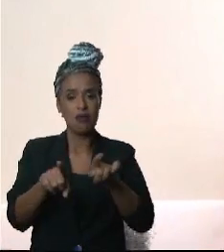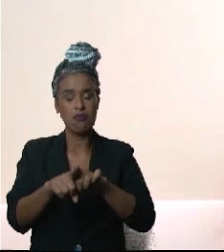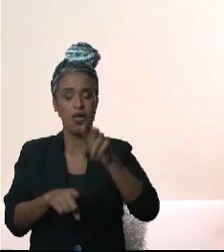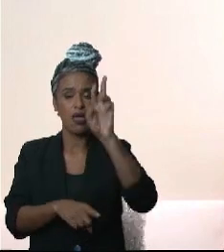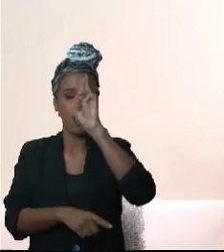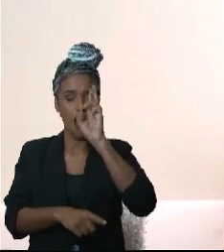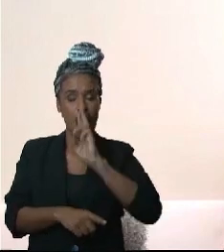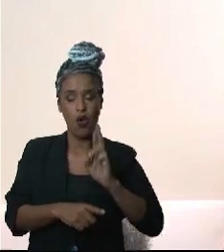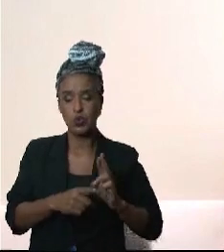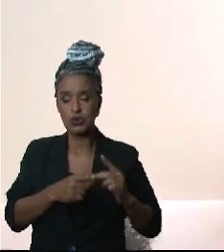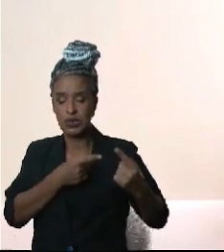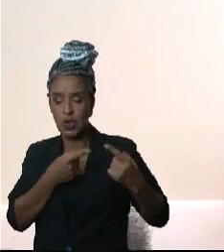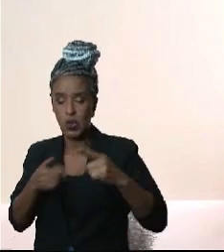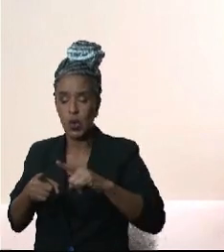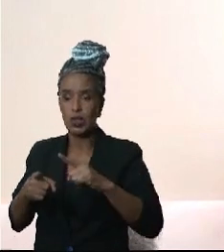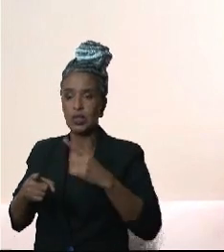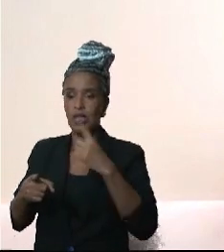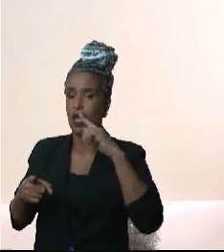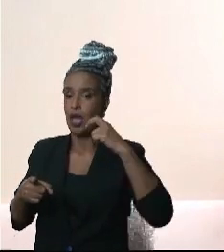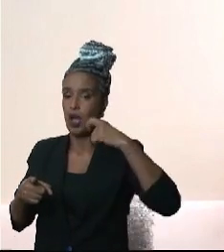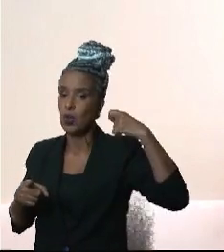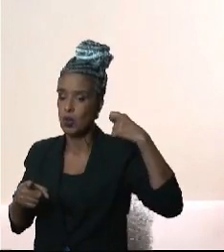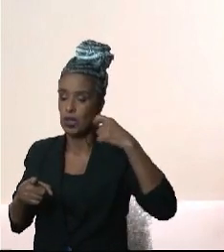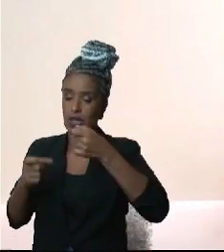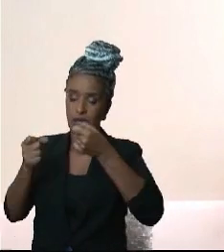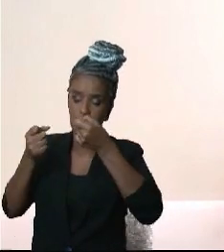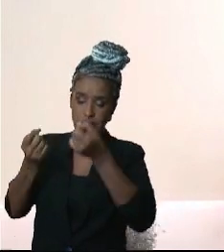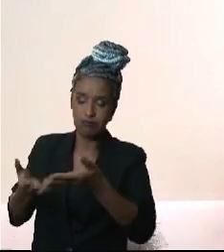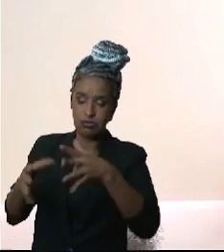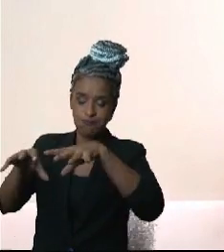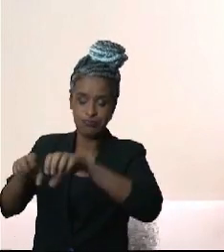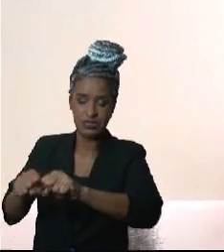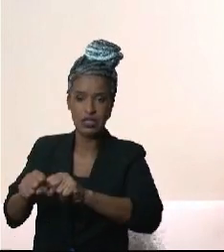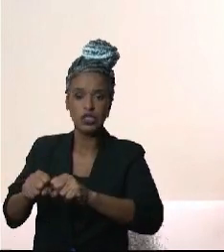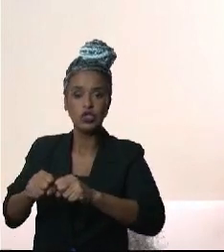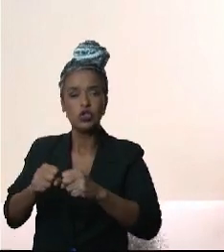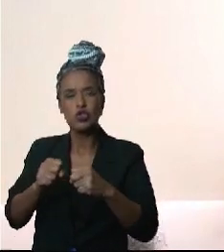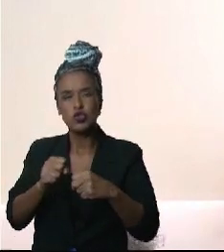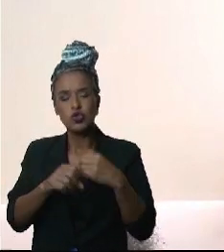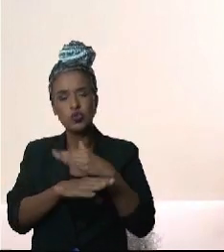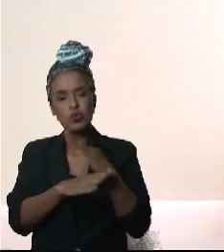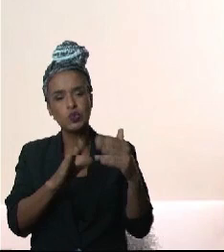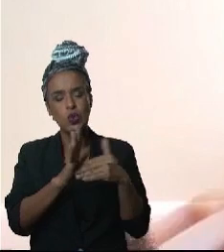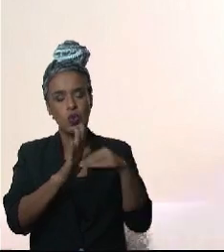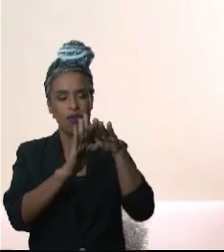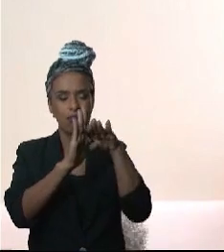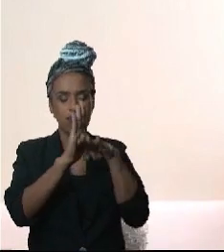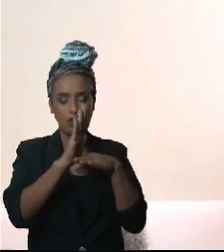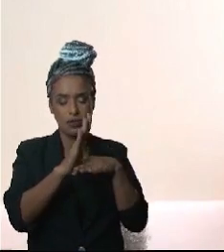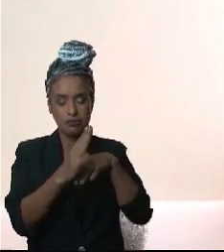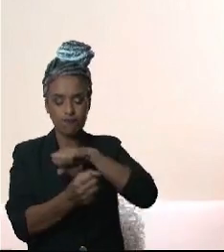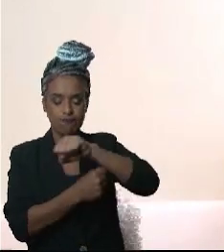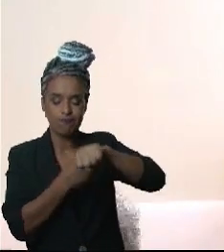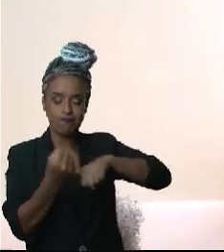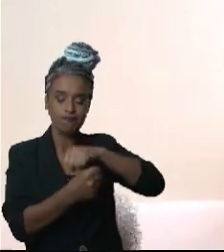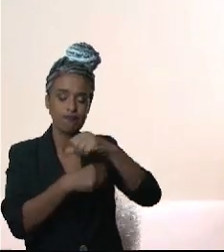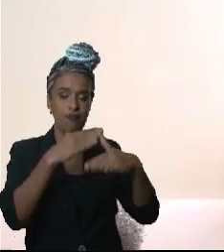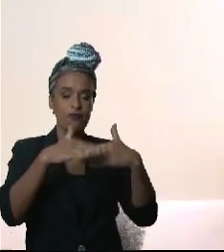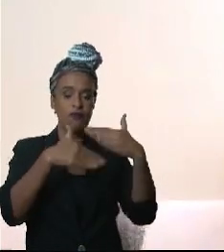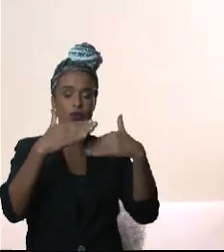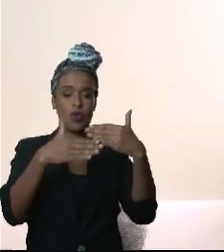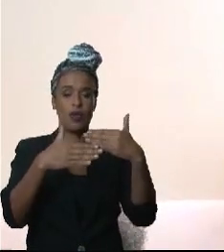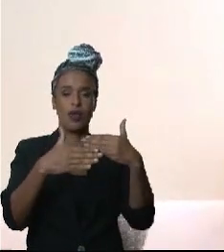Ucrânia, toda a agenda dos Objetivos de Desenvolvimento Sustentável, infelizmente, se